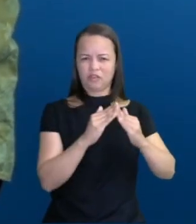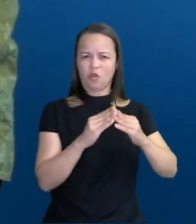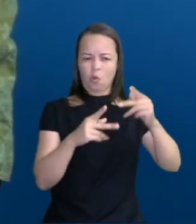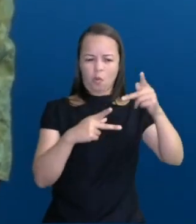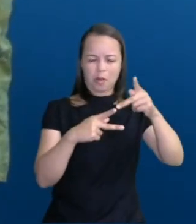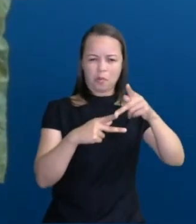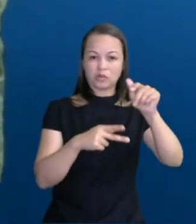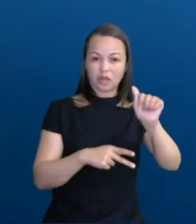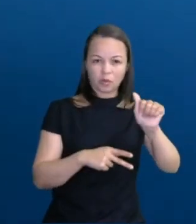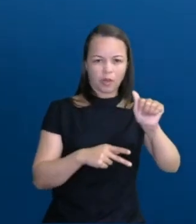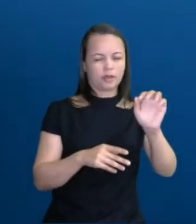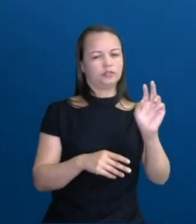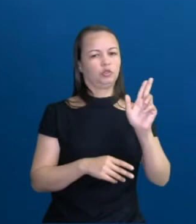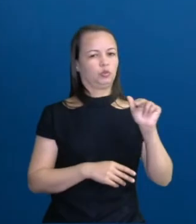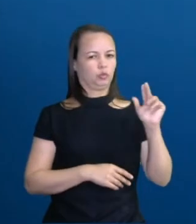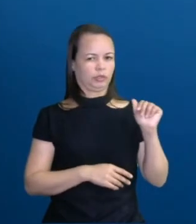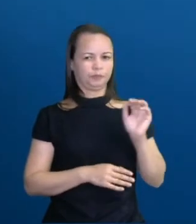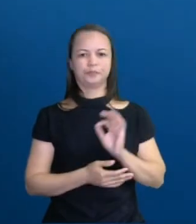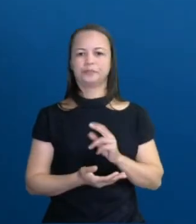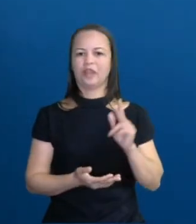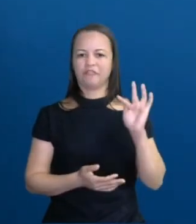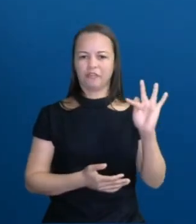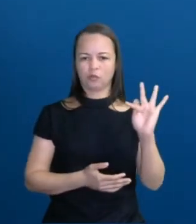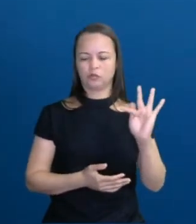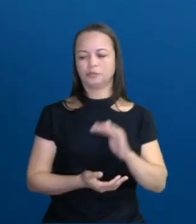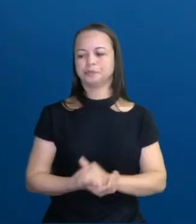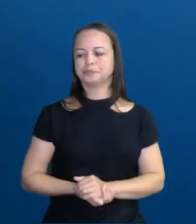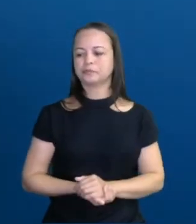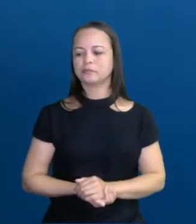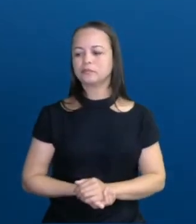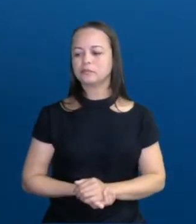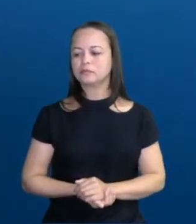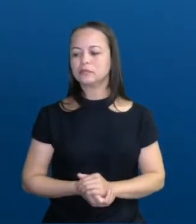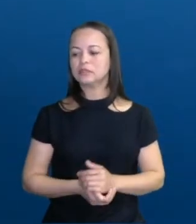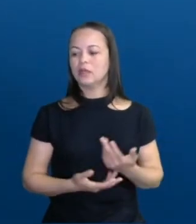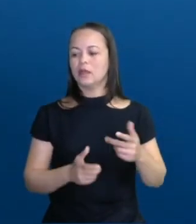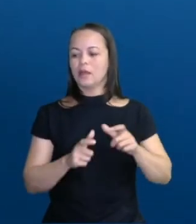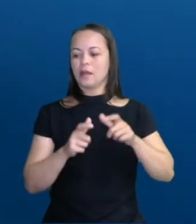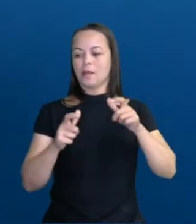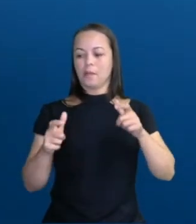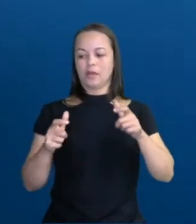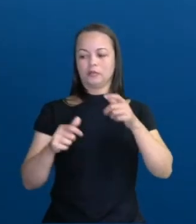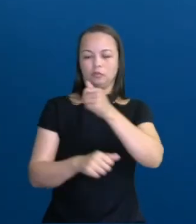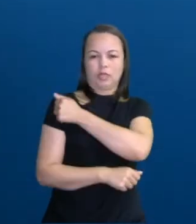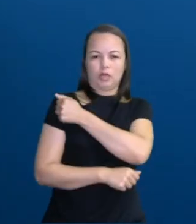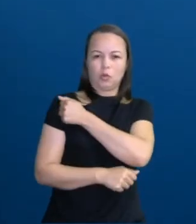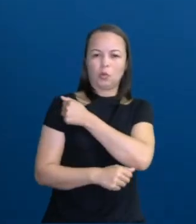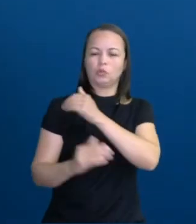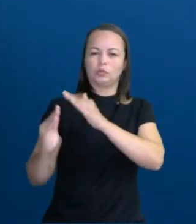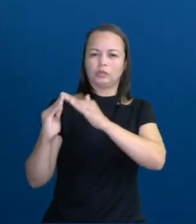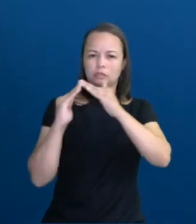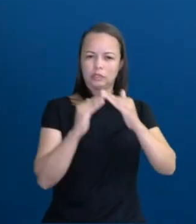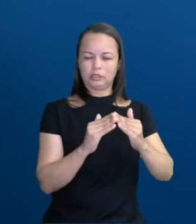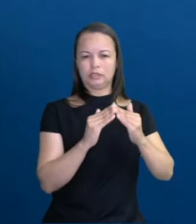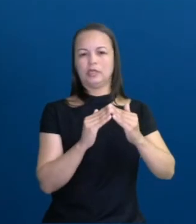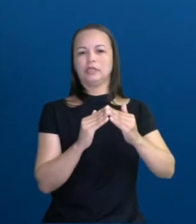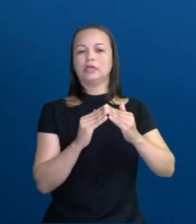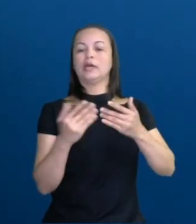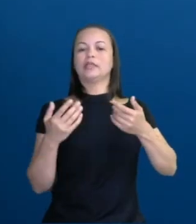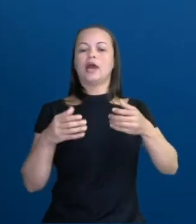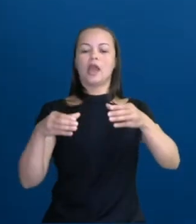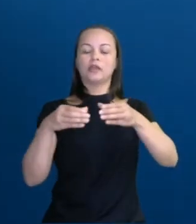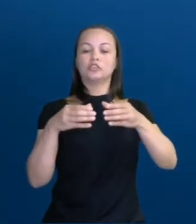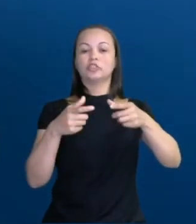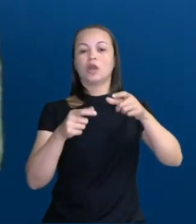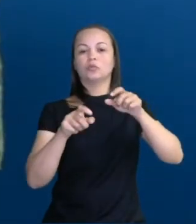preposição a letra C A maior parte dos alunos Residem na região metropolitana do Recife